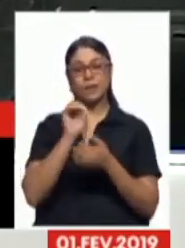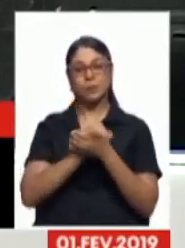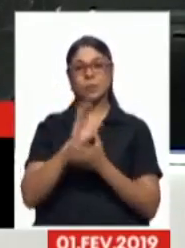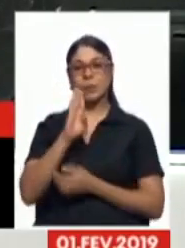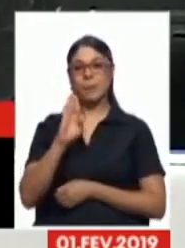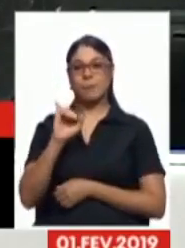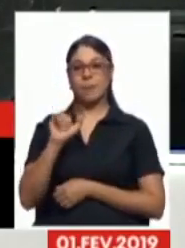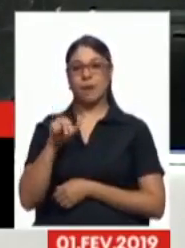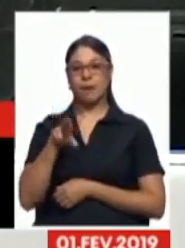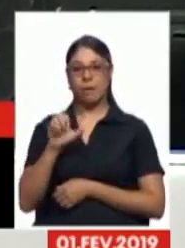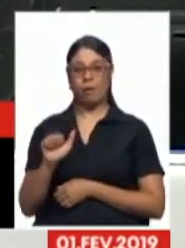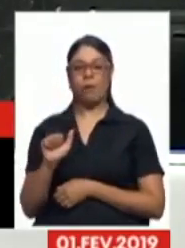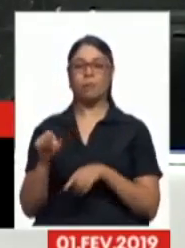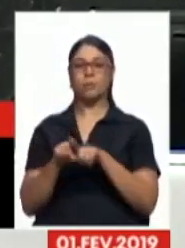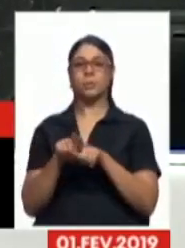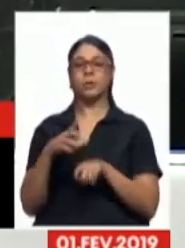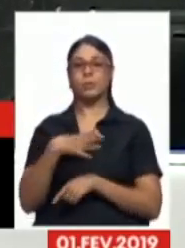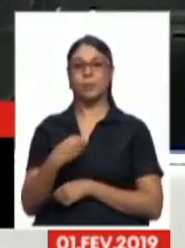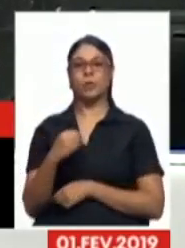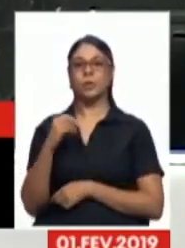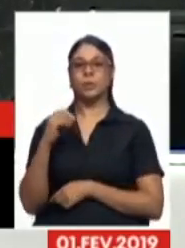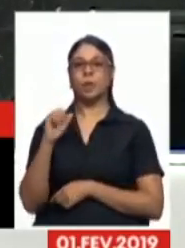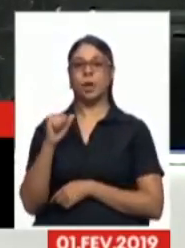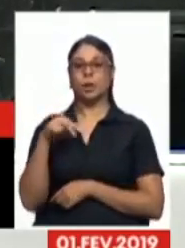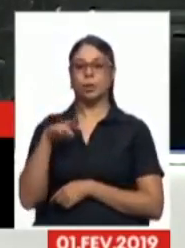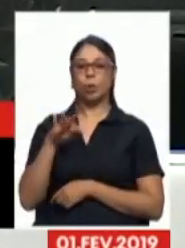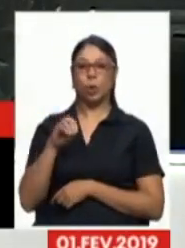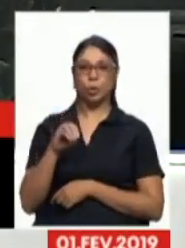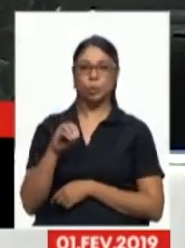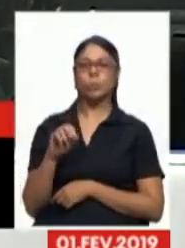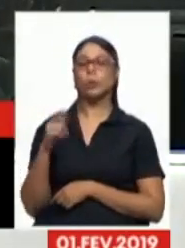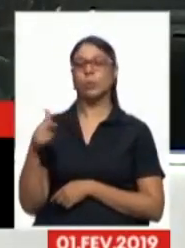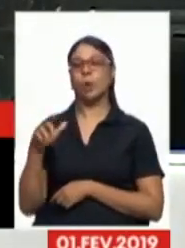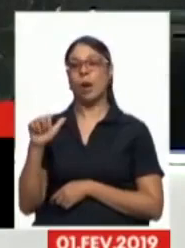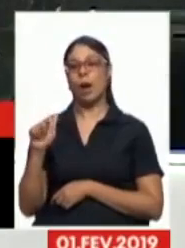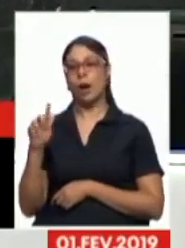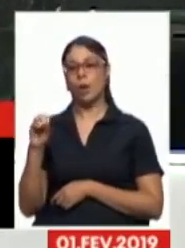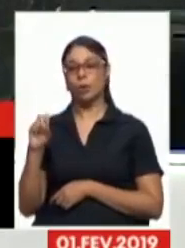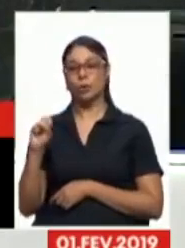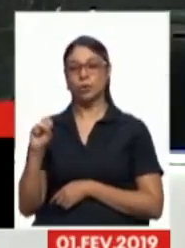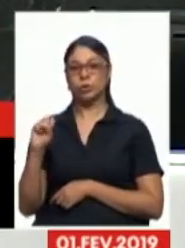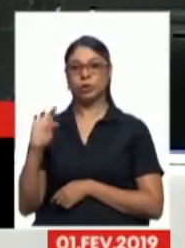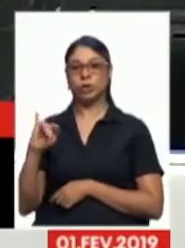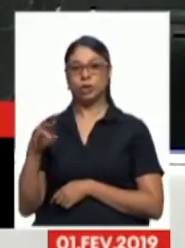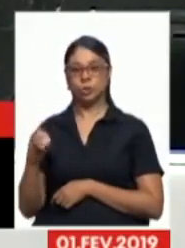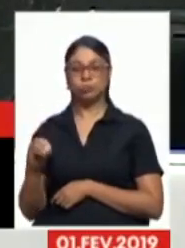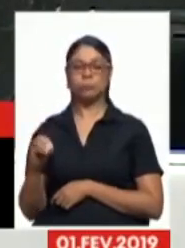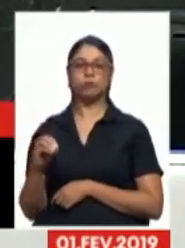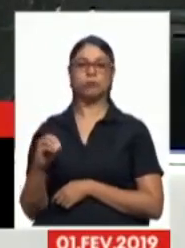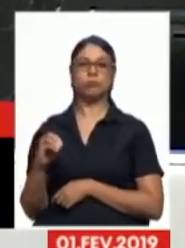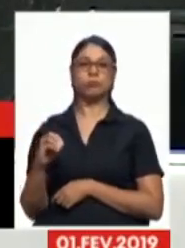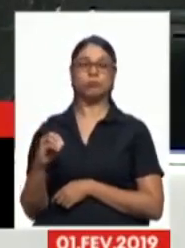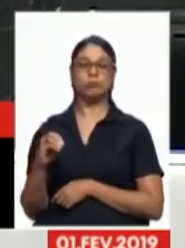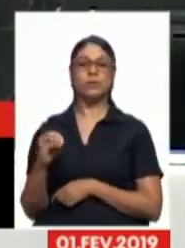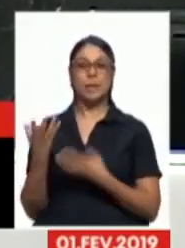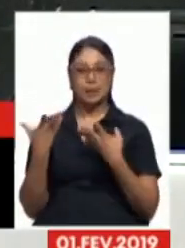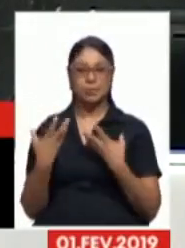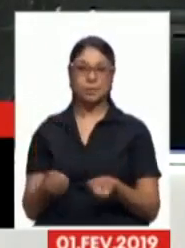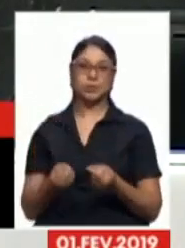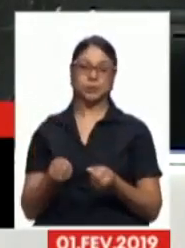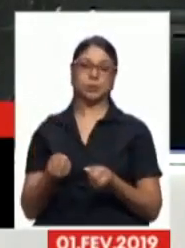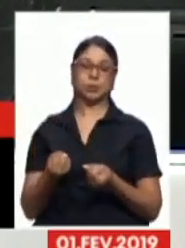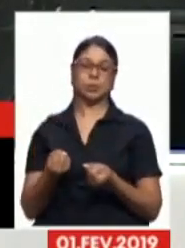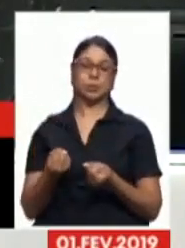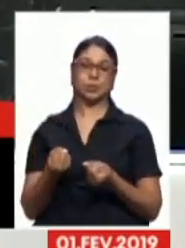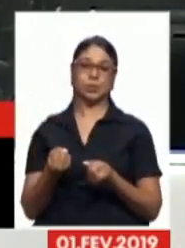os nossos filhos, Antônio e Agostinho, pela compreensão e desprendimento quando decidi aceitar este